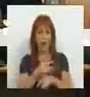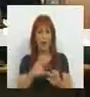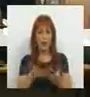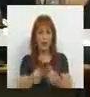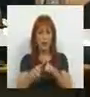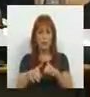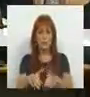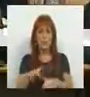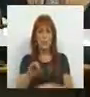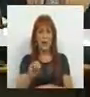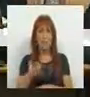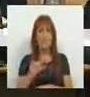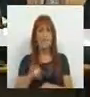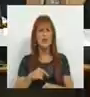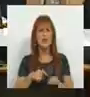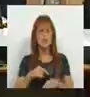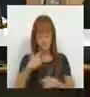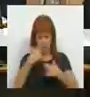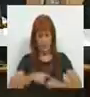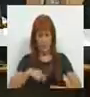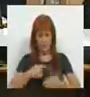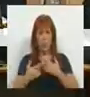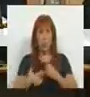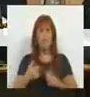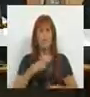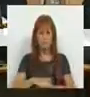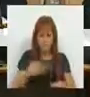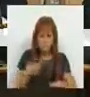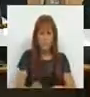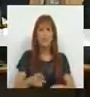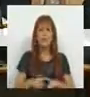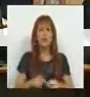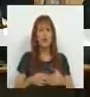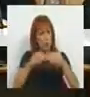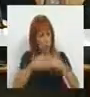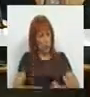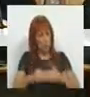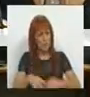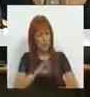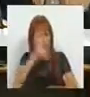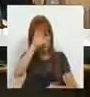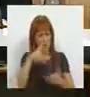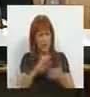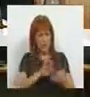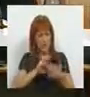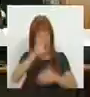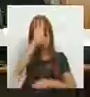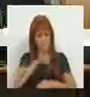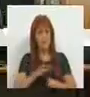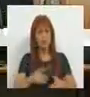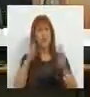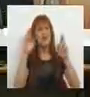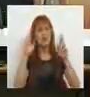nome do grupo parlamentar do PSD, mas também em nome pessoal, enfim, reforçar os cumprimentos ao Sr. Ministro e ao Sr. Secretário de Estado,